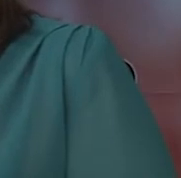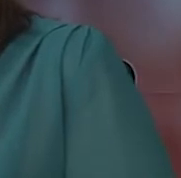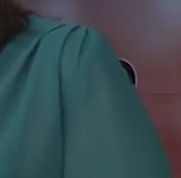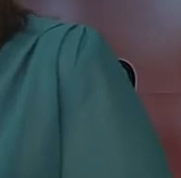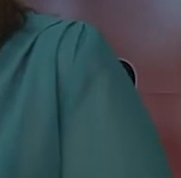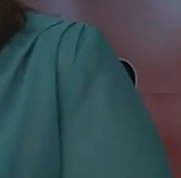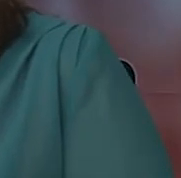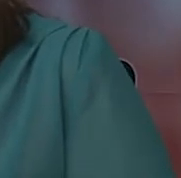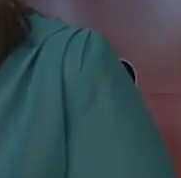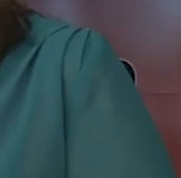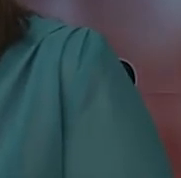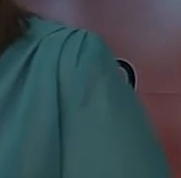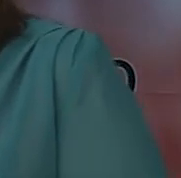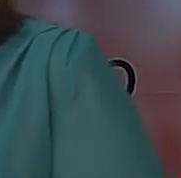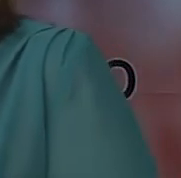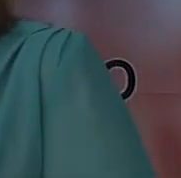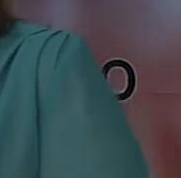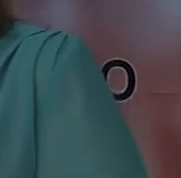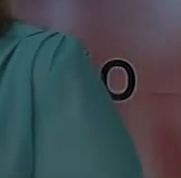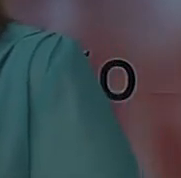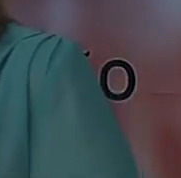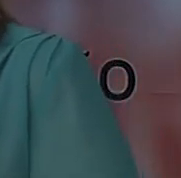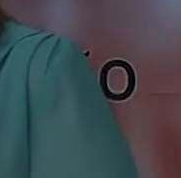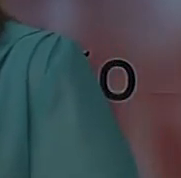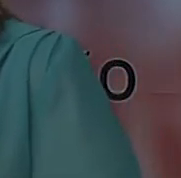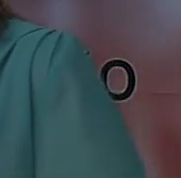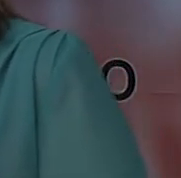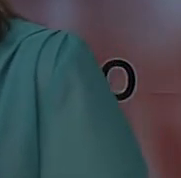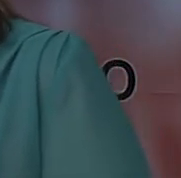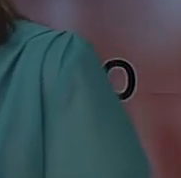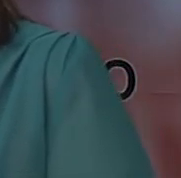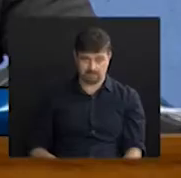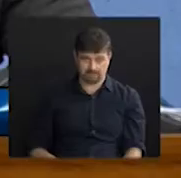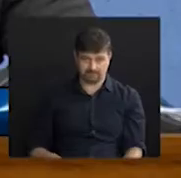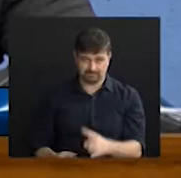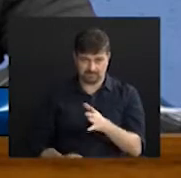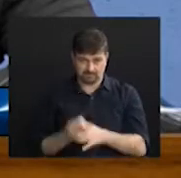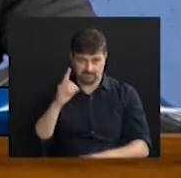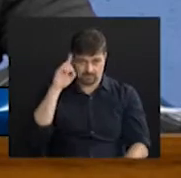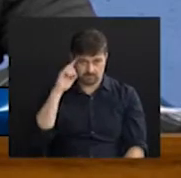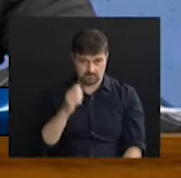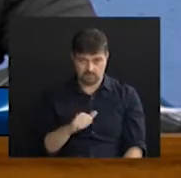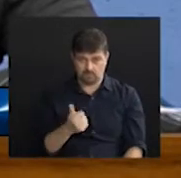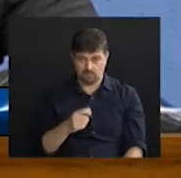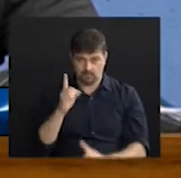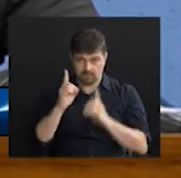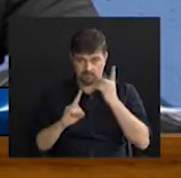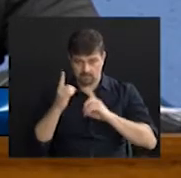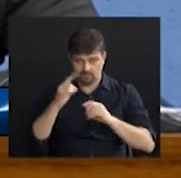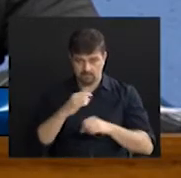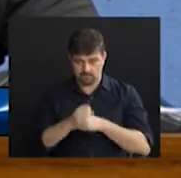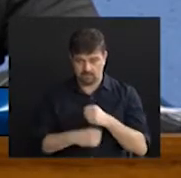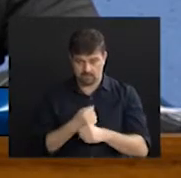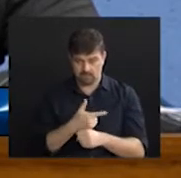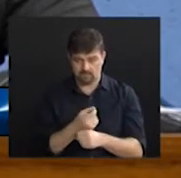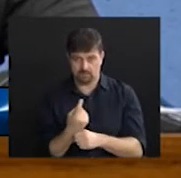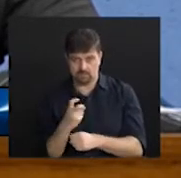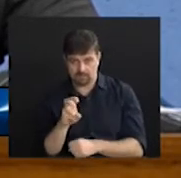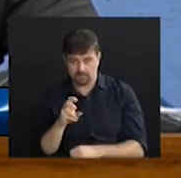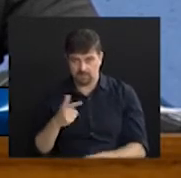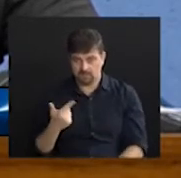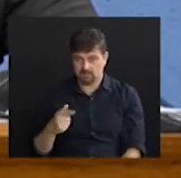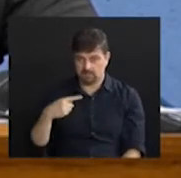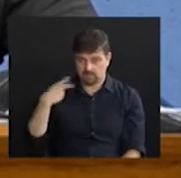pretende acompanhar de perto o caso do leilão do estádio do Guarani Futebol Clube. O anúncio foi feito pelo presidente da Câmara Municipal